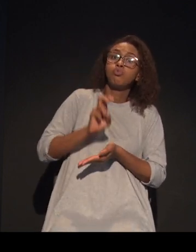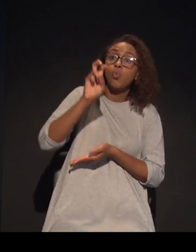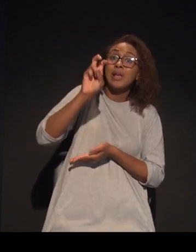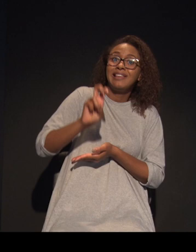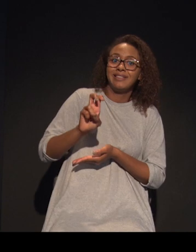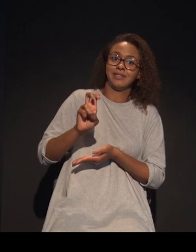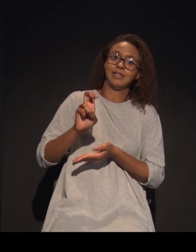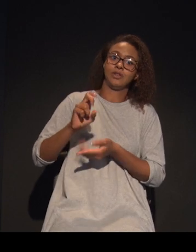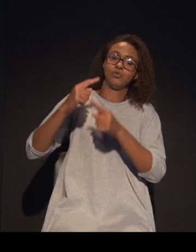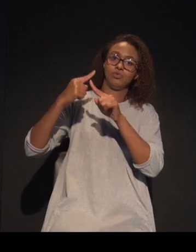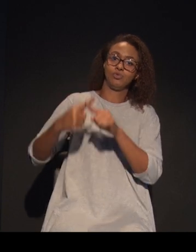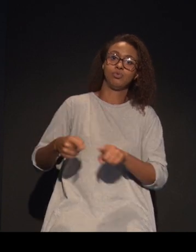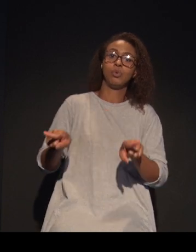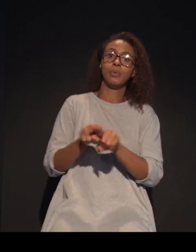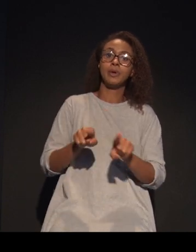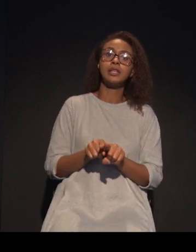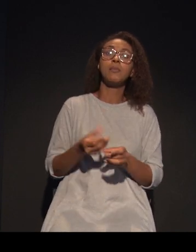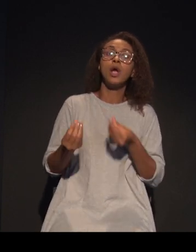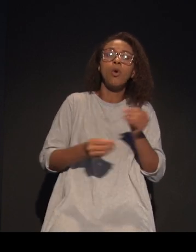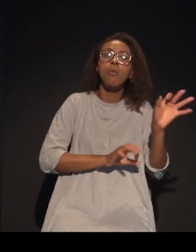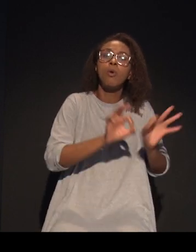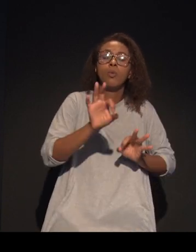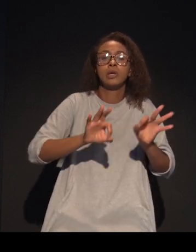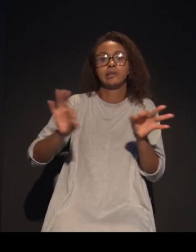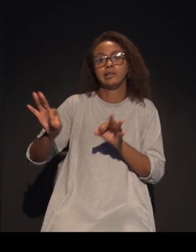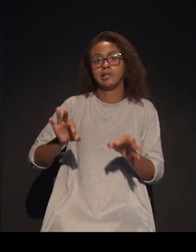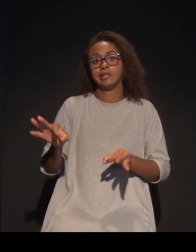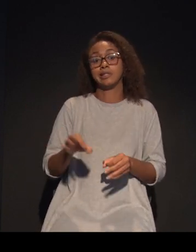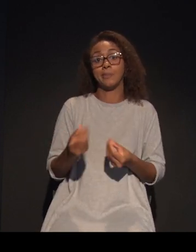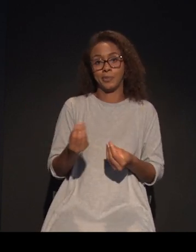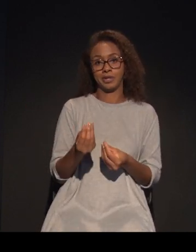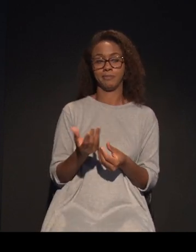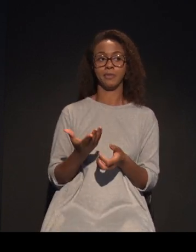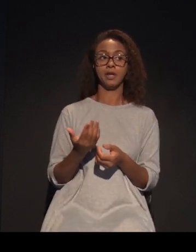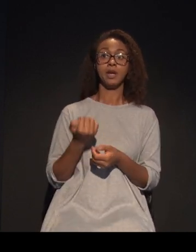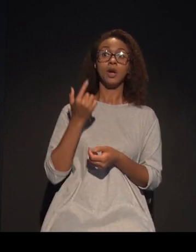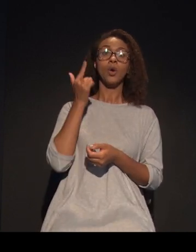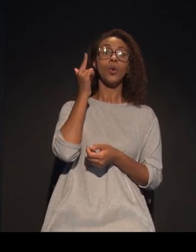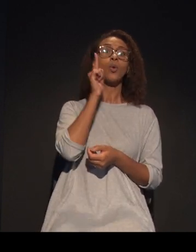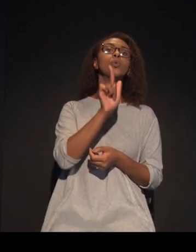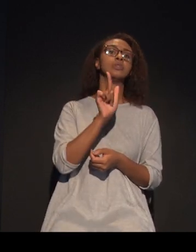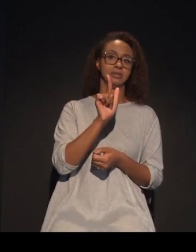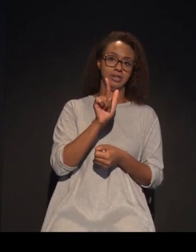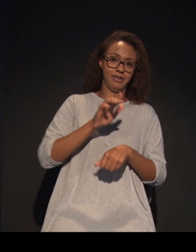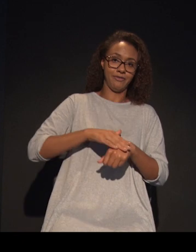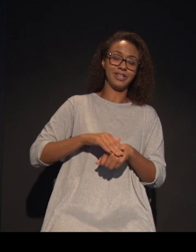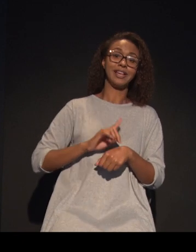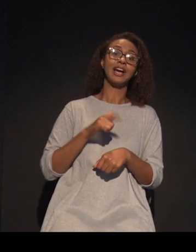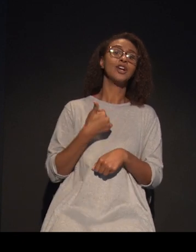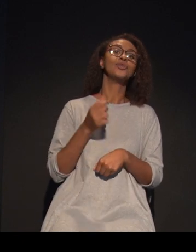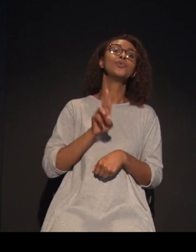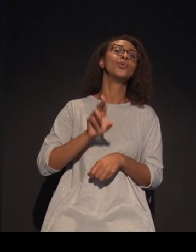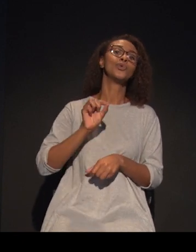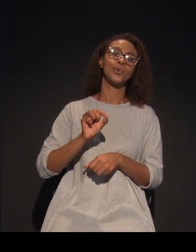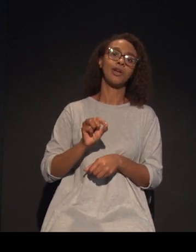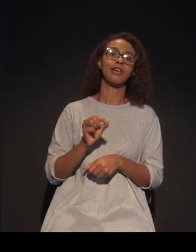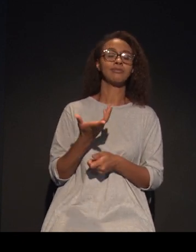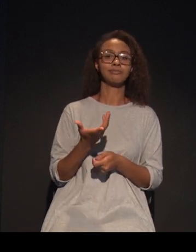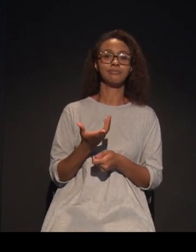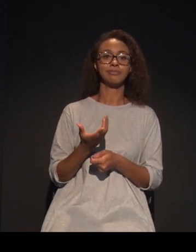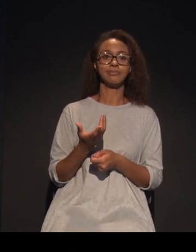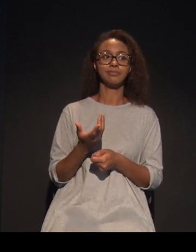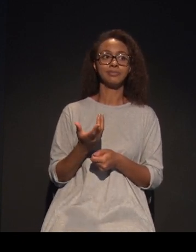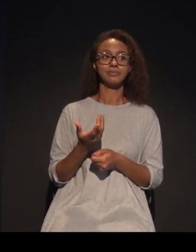retorno do time participante porque pra realizar a gente usa muito inflamável pra trazer o